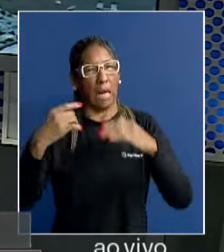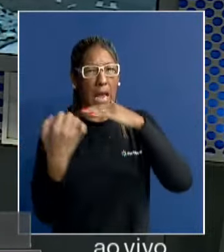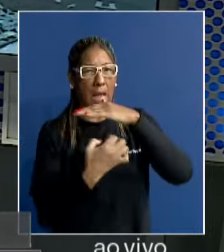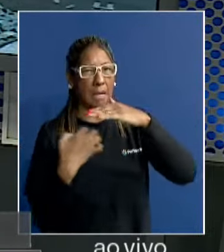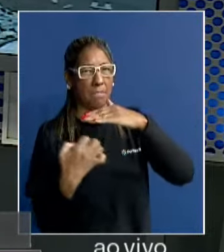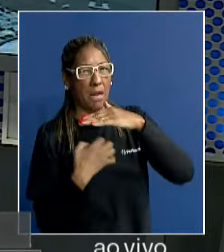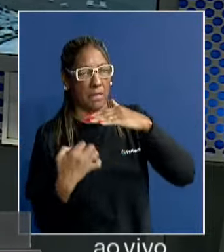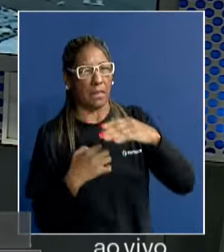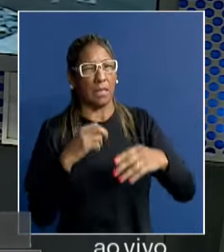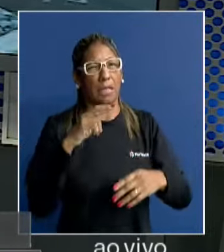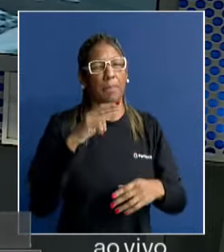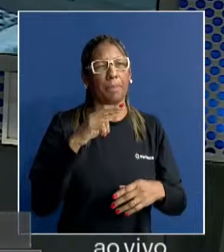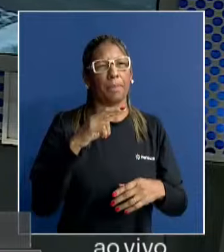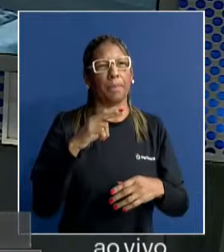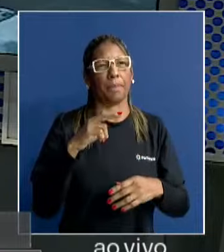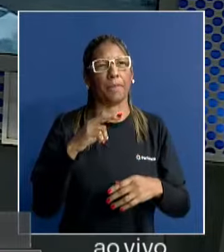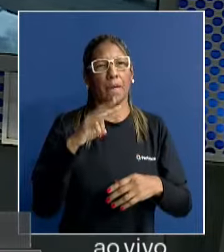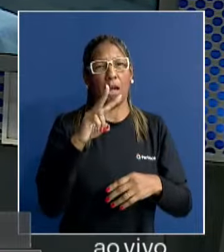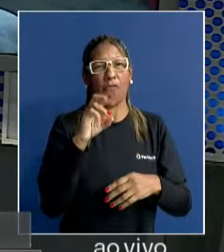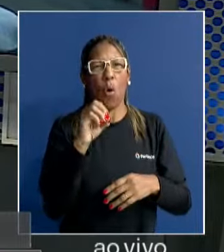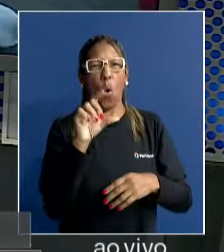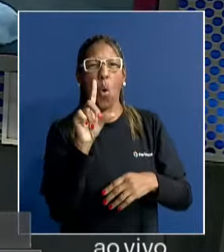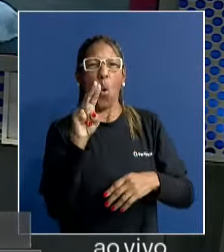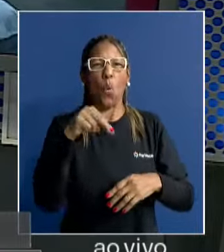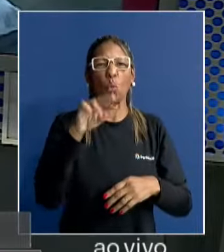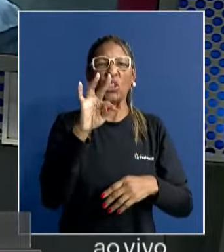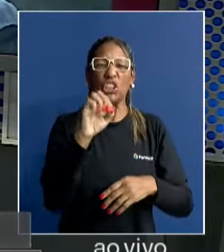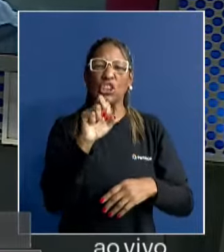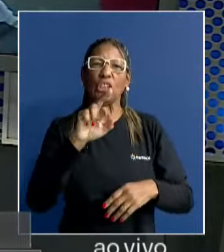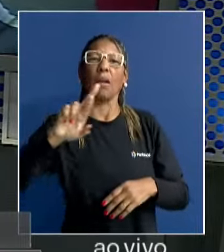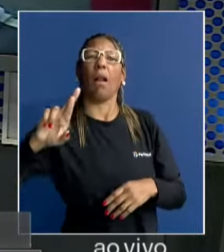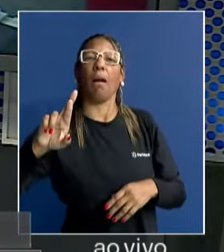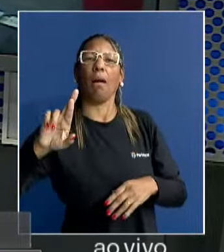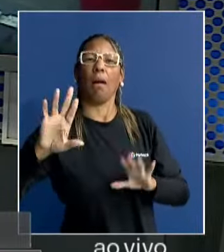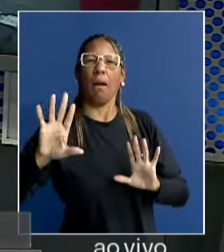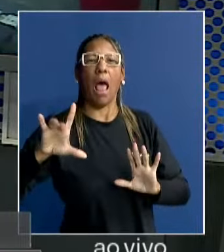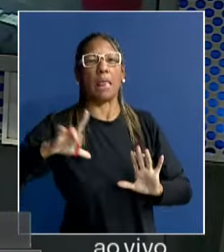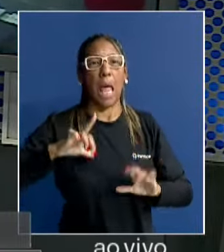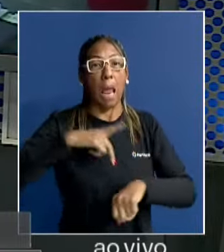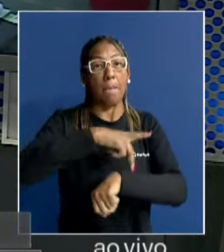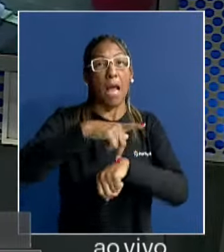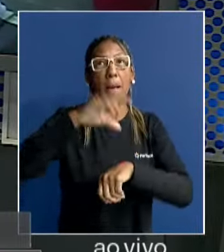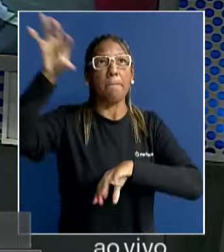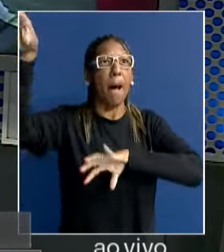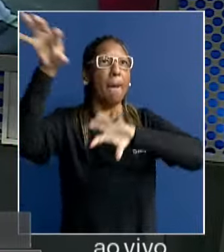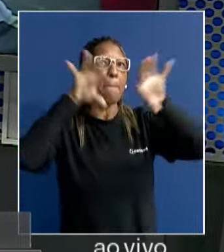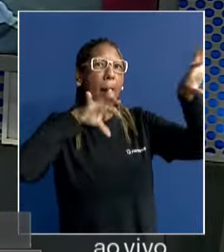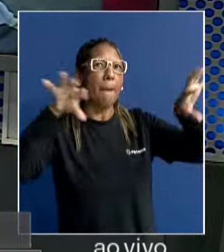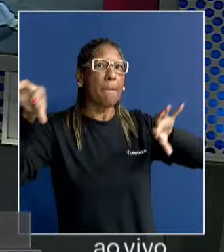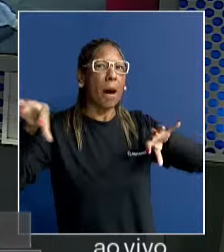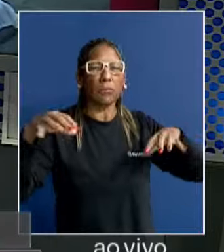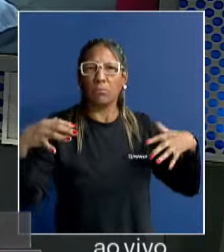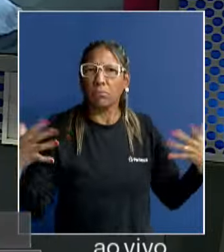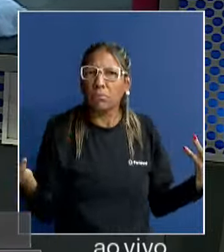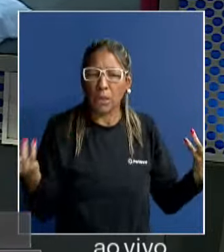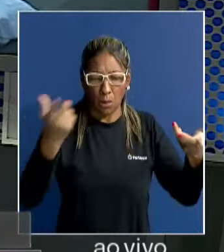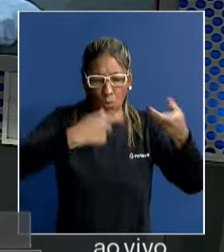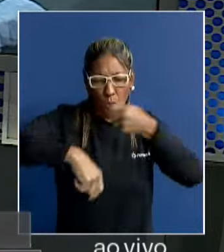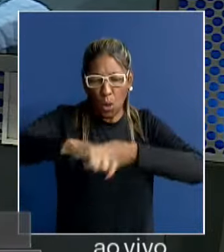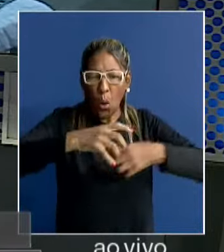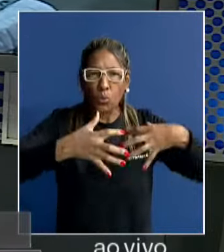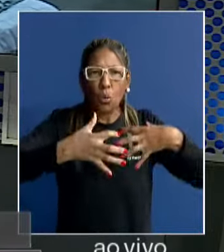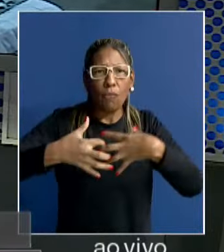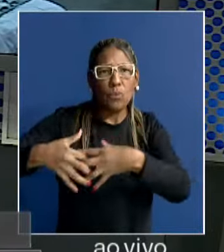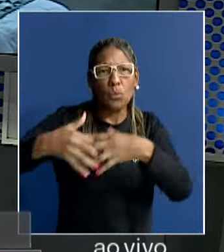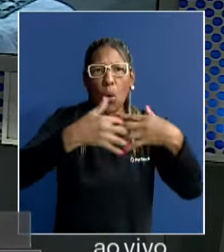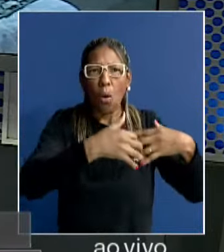né? Não é uma empresa, é uma ONG. Uma ONG, inclusive, que atua em outros países. Então, assim, para o negócio funcionar, tem que